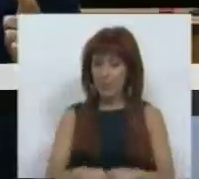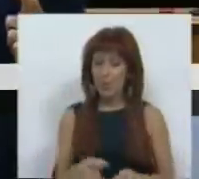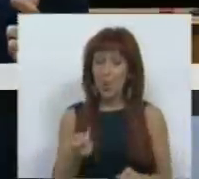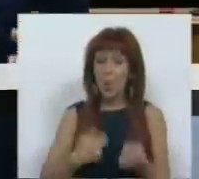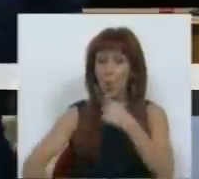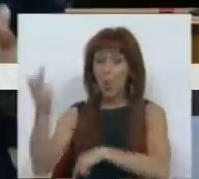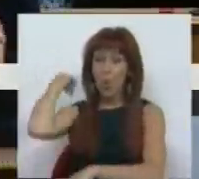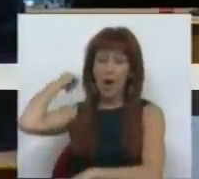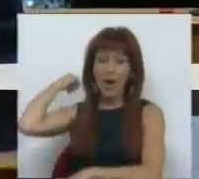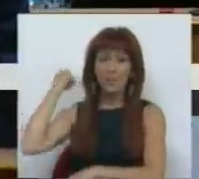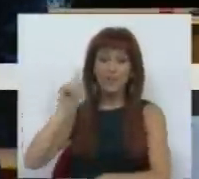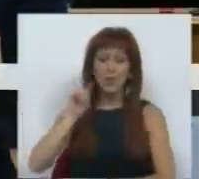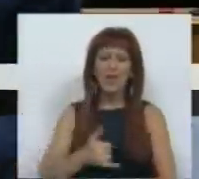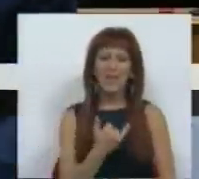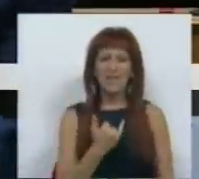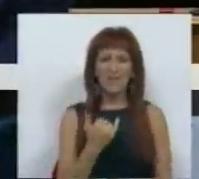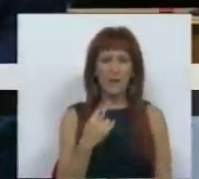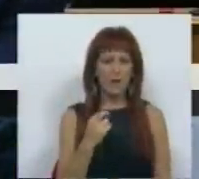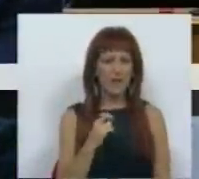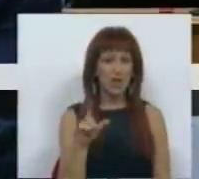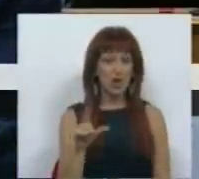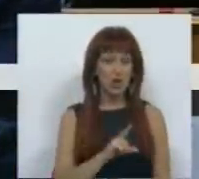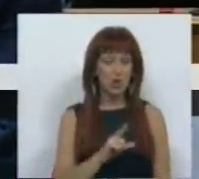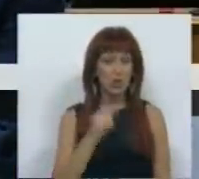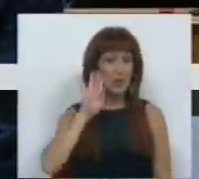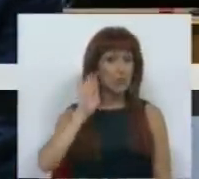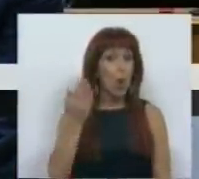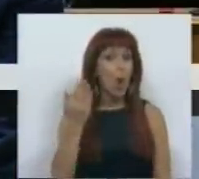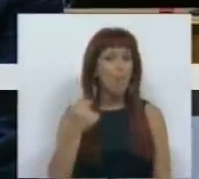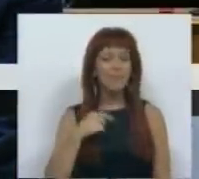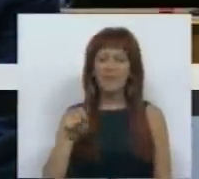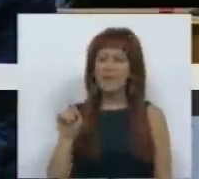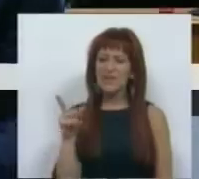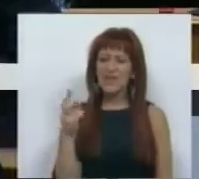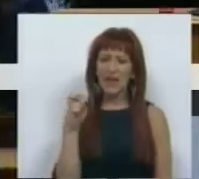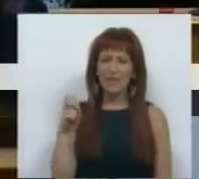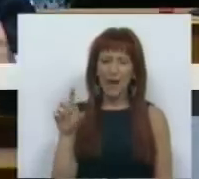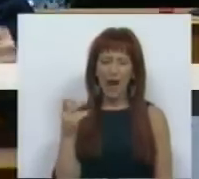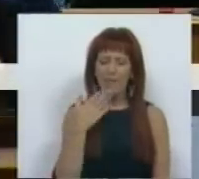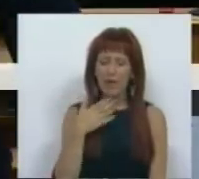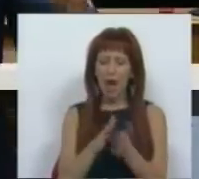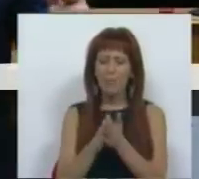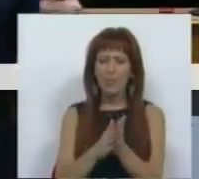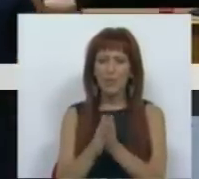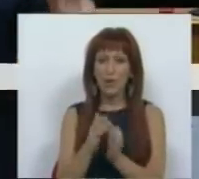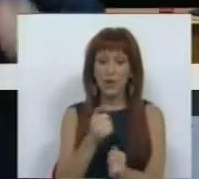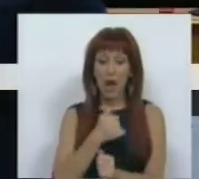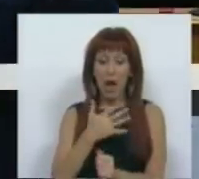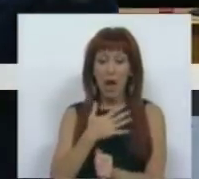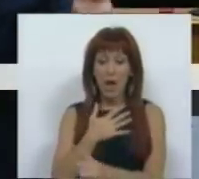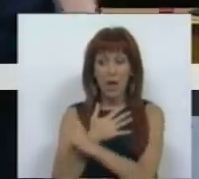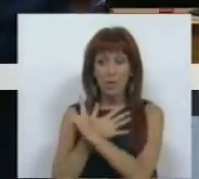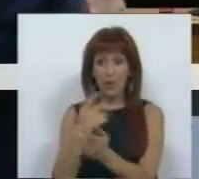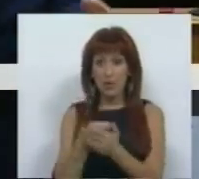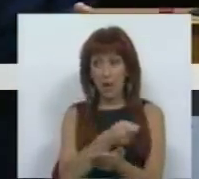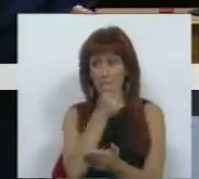ano atrás. Foi no dia 23 de julho que se soube que Silva Carvalho utilizava para a empresa que lhe